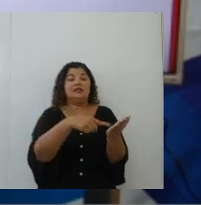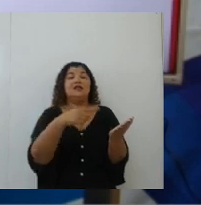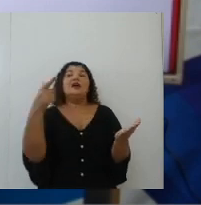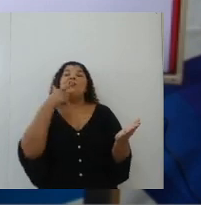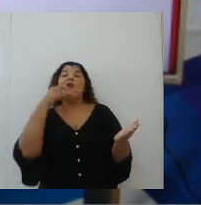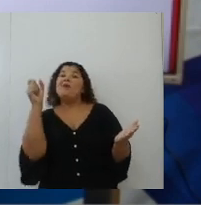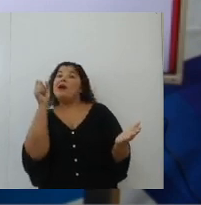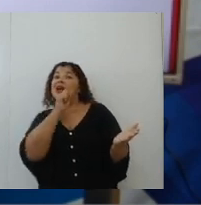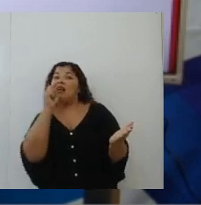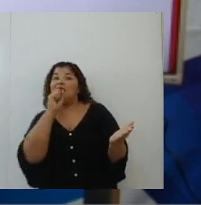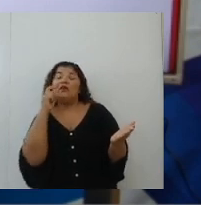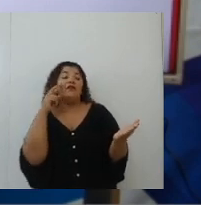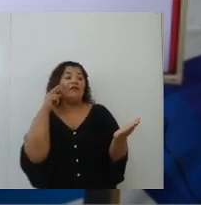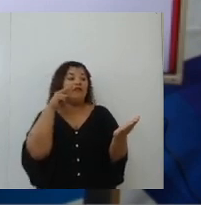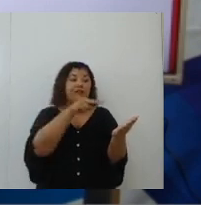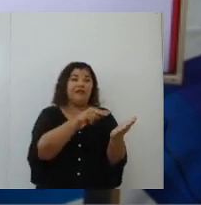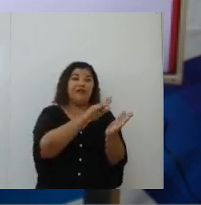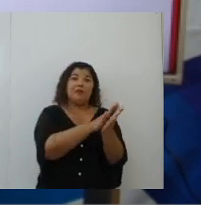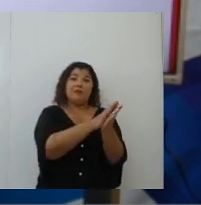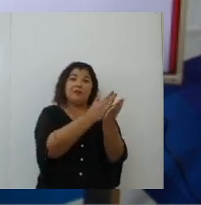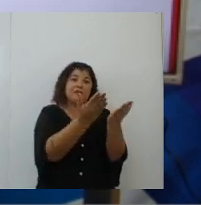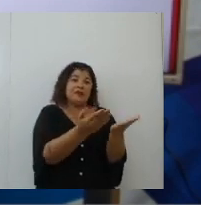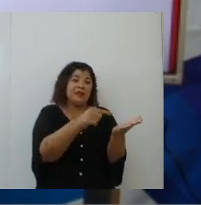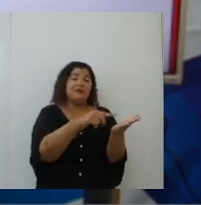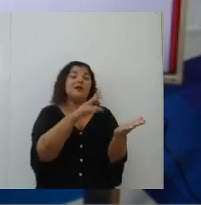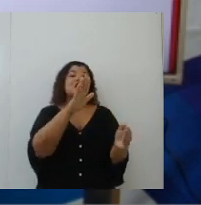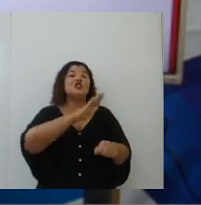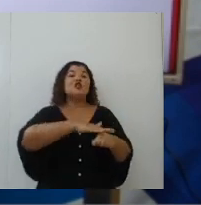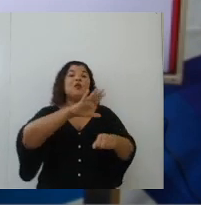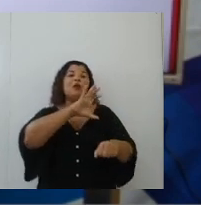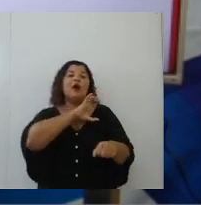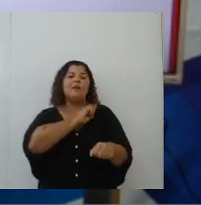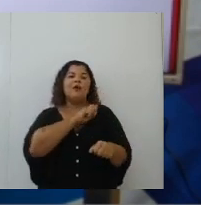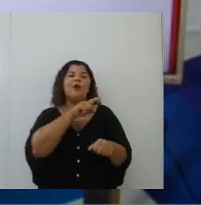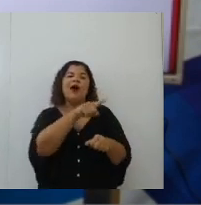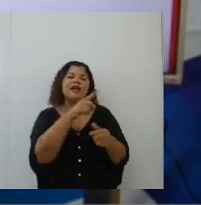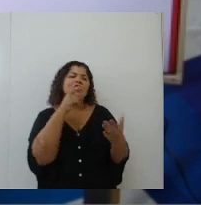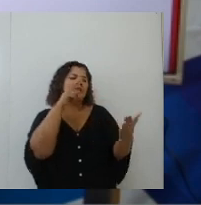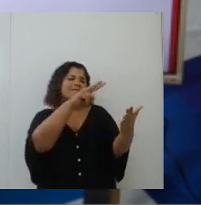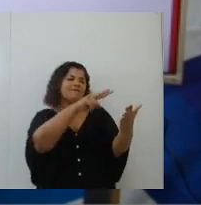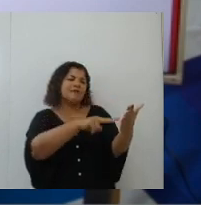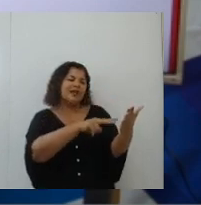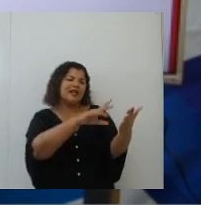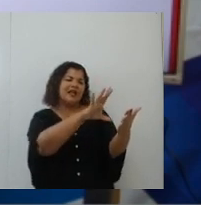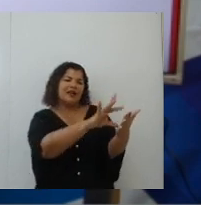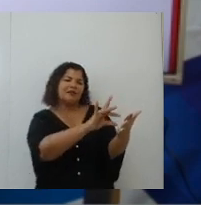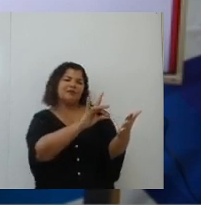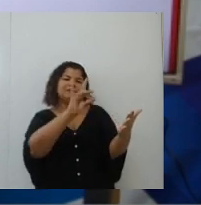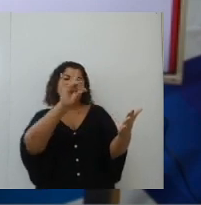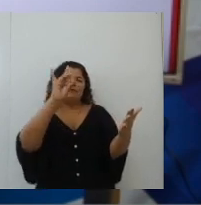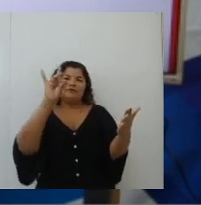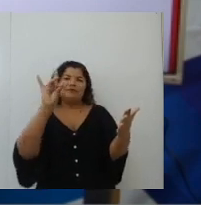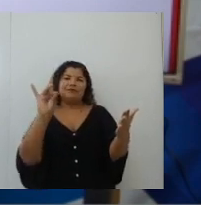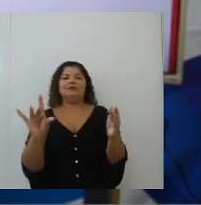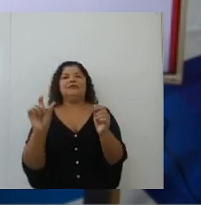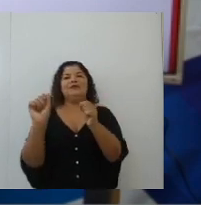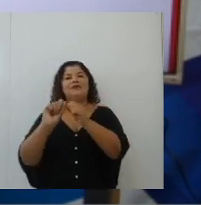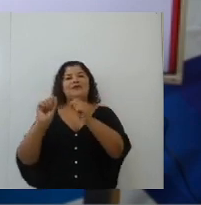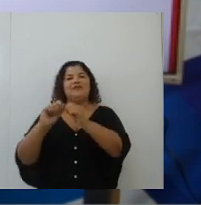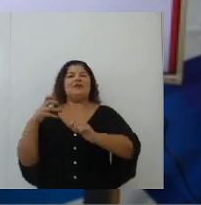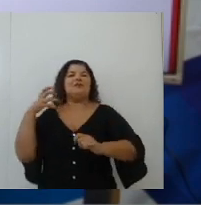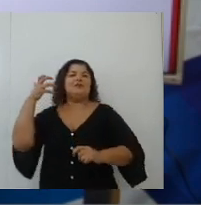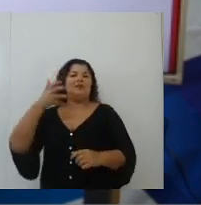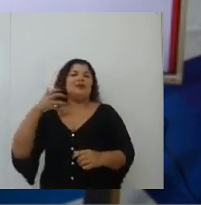lá, né? A visão da Bíblia sobre o amor, o Renato Russo vai lá e retira esse fragmento da Bíblia e joga dentro